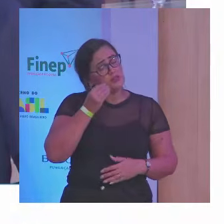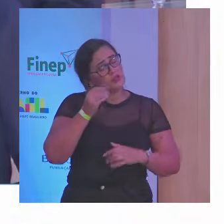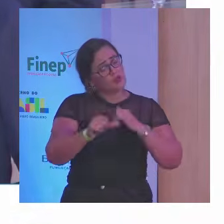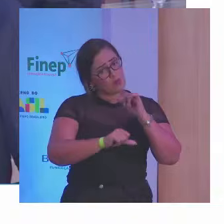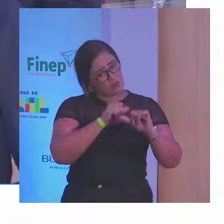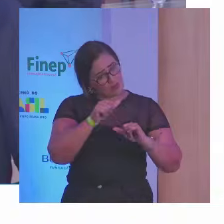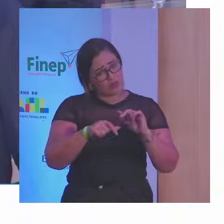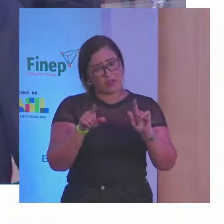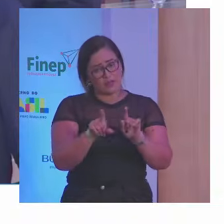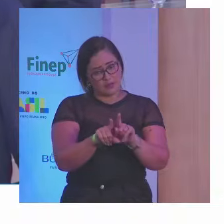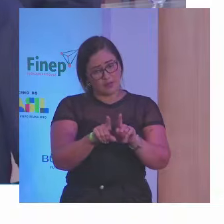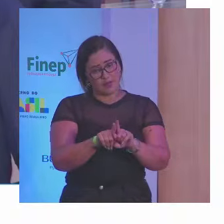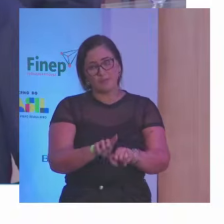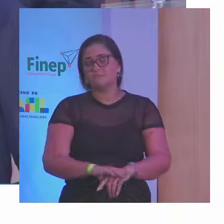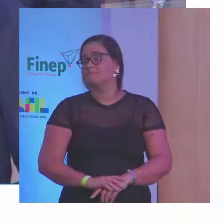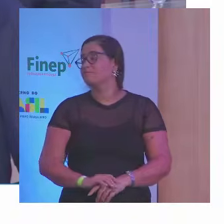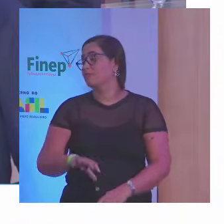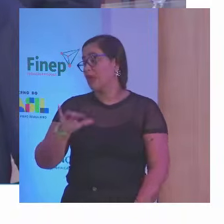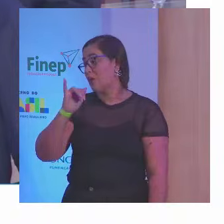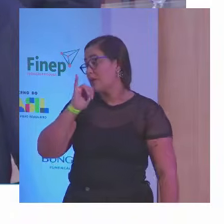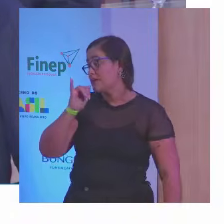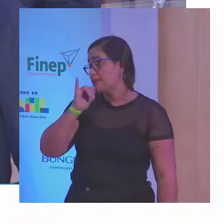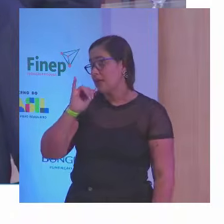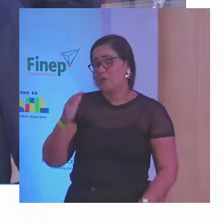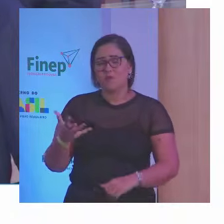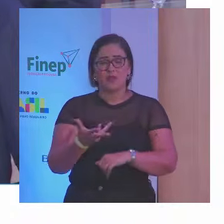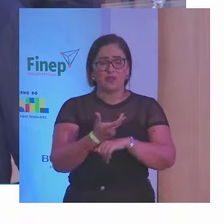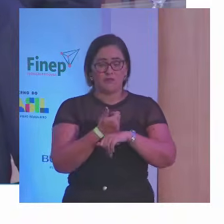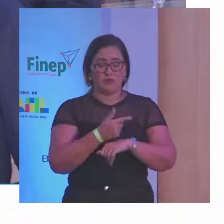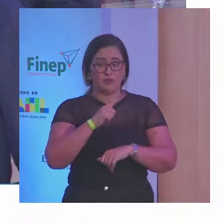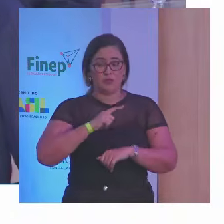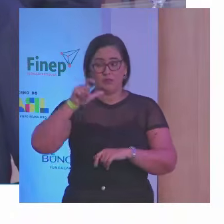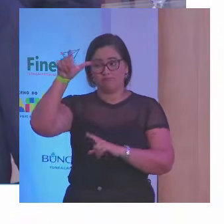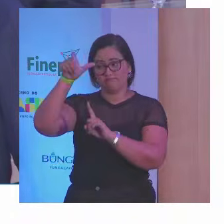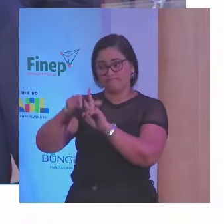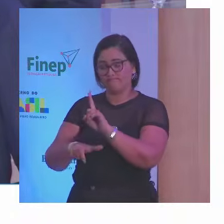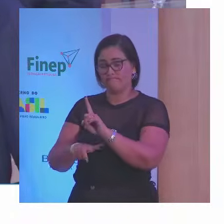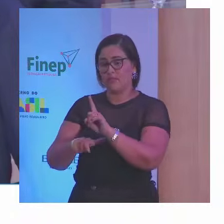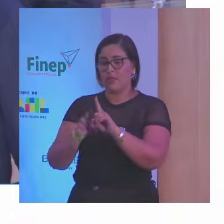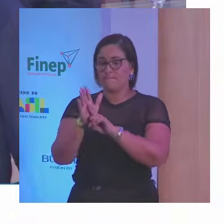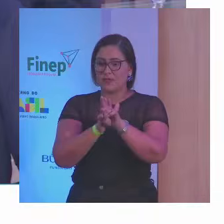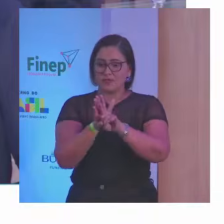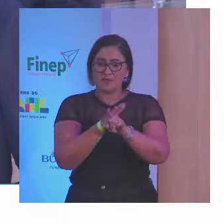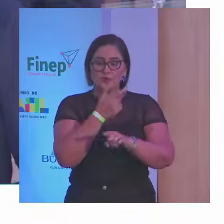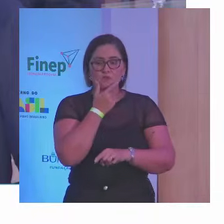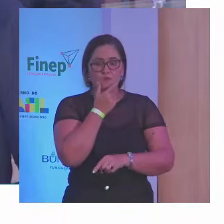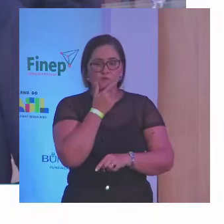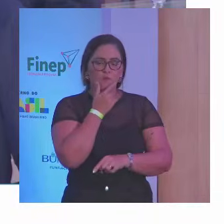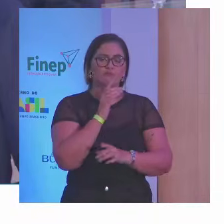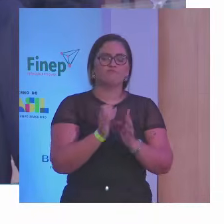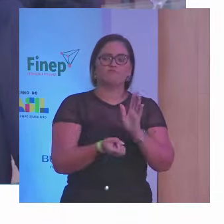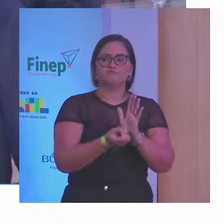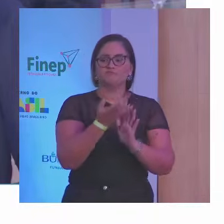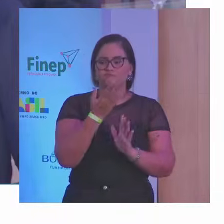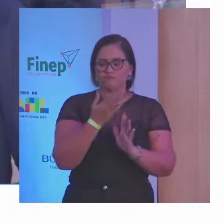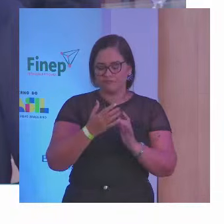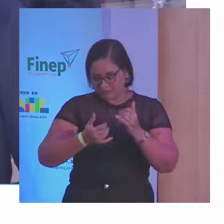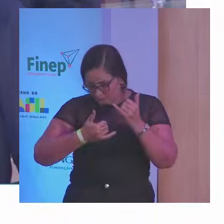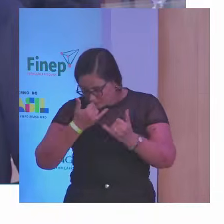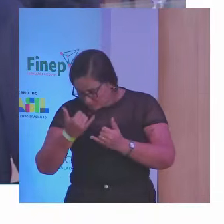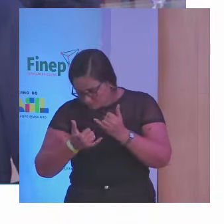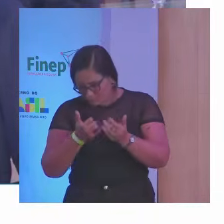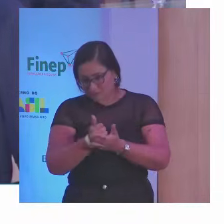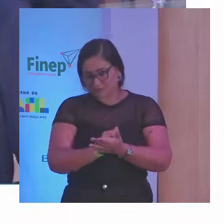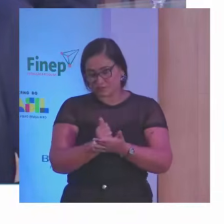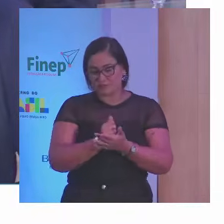isso também. Então, eu vou te dar um exemplo muito maravilhoso. Tem um pesquisador inglês que ele montou um joguinho que é